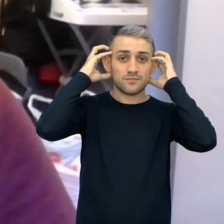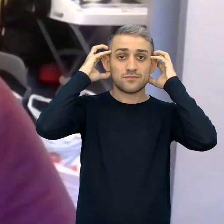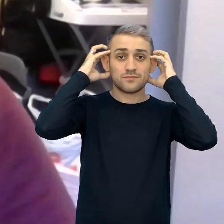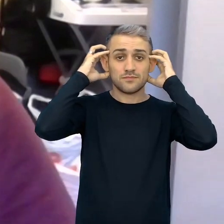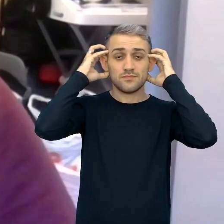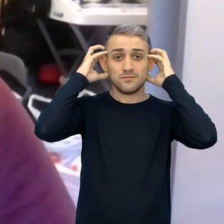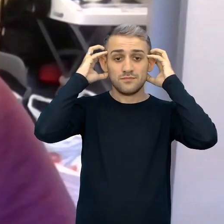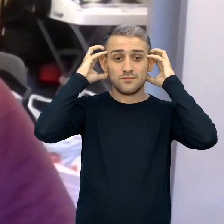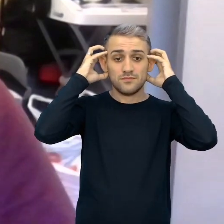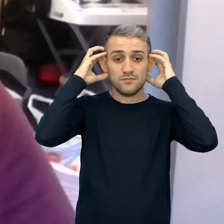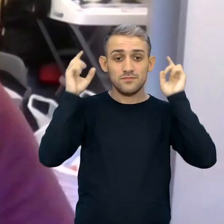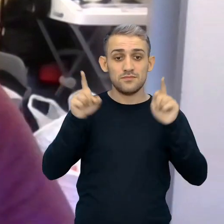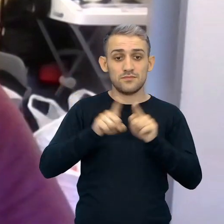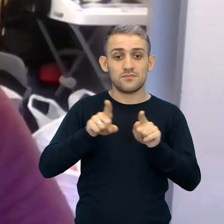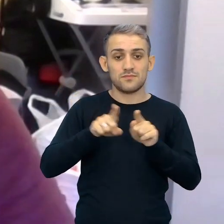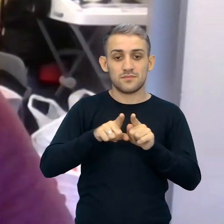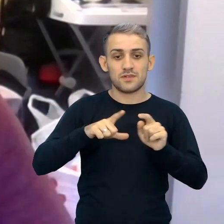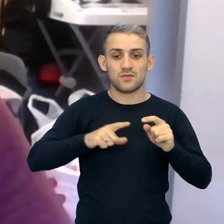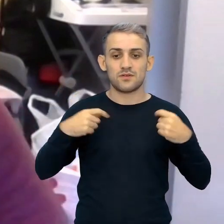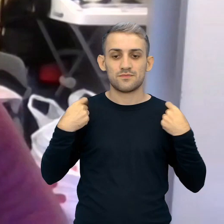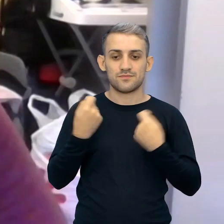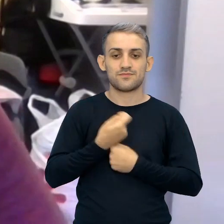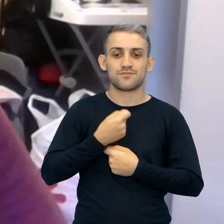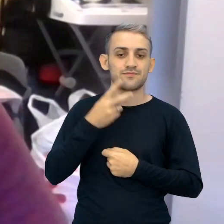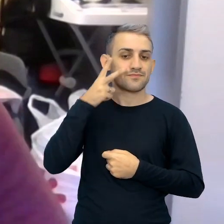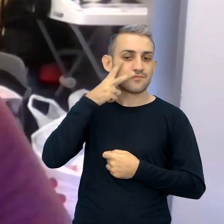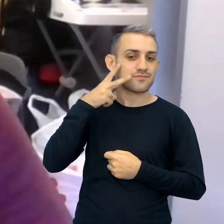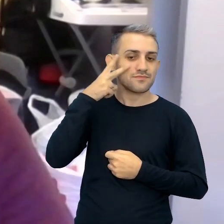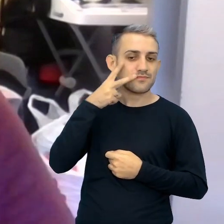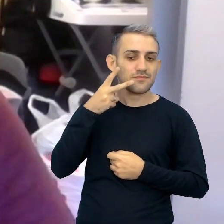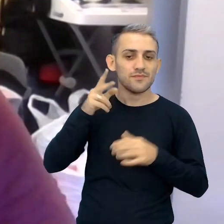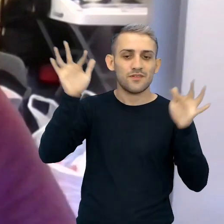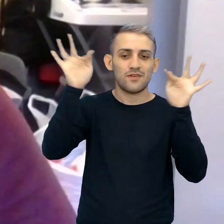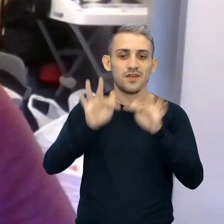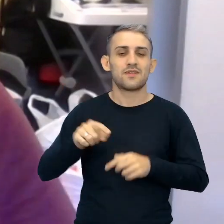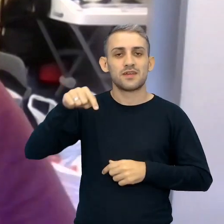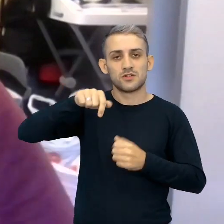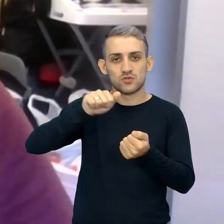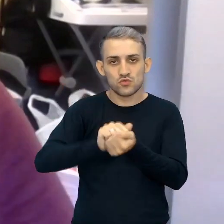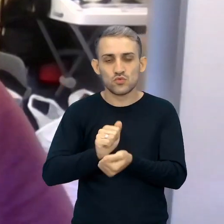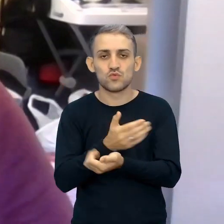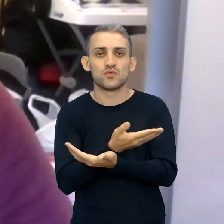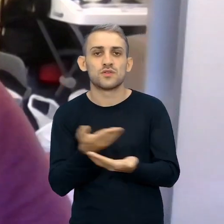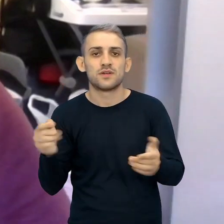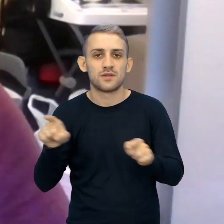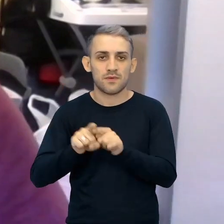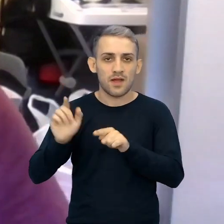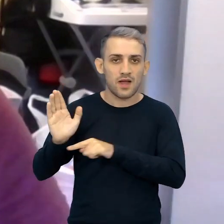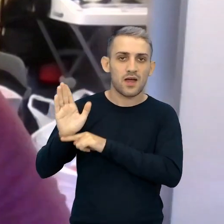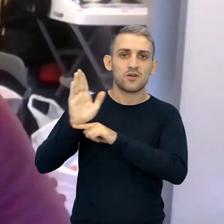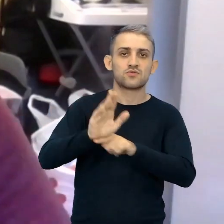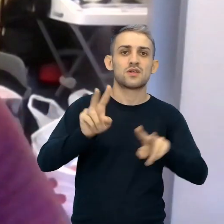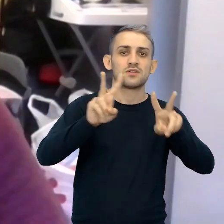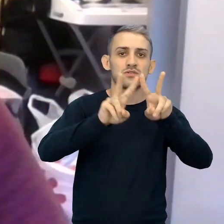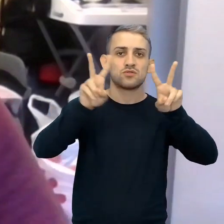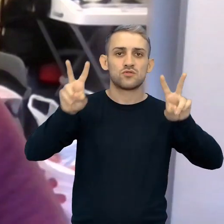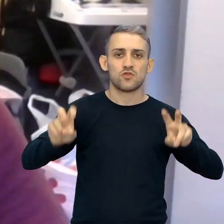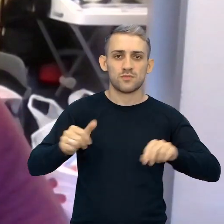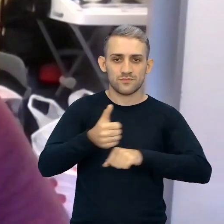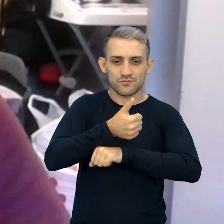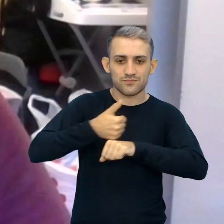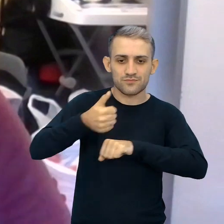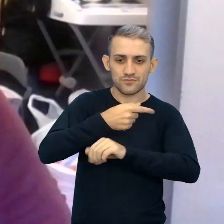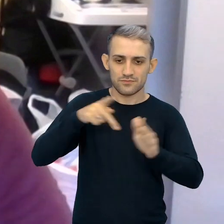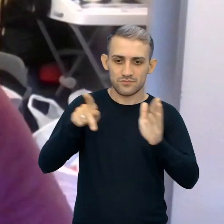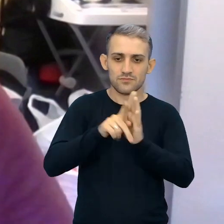cabeça, casaco vinho, e fico muito feliz de estar aqui de novo, de poder contribuir, de seguir falando sobre essa minha profissão,